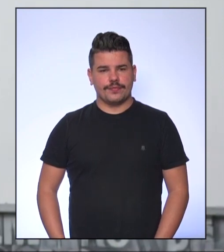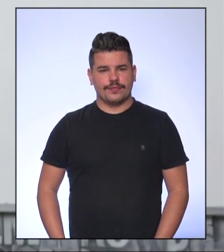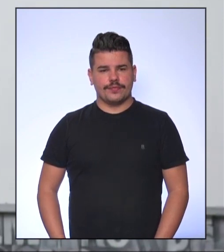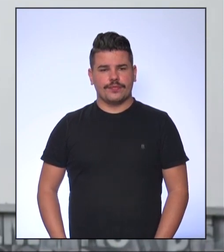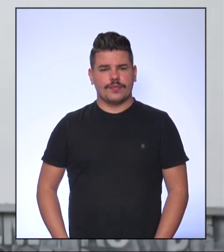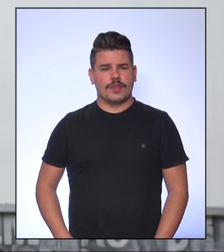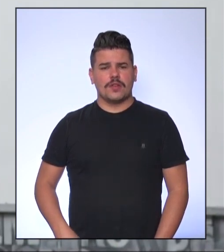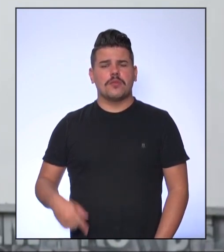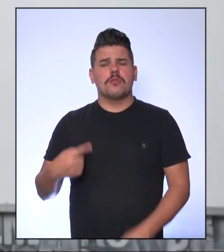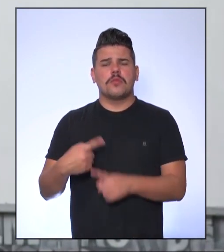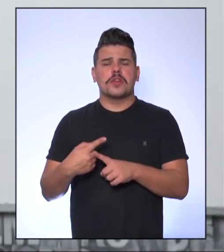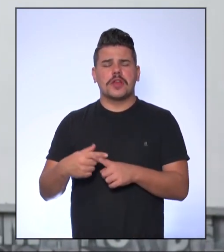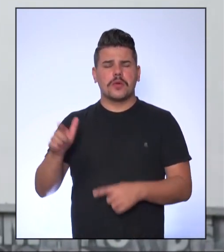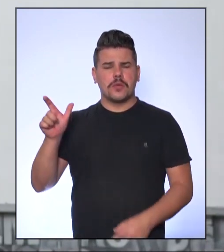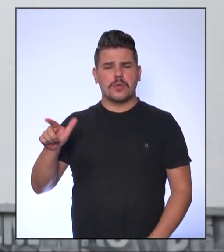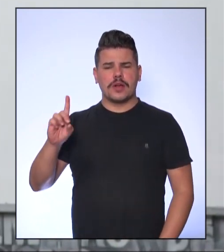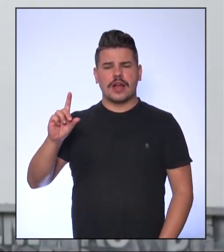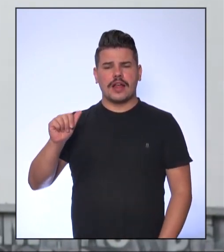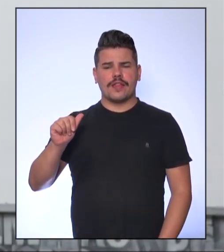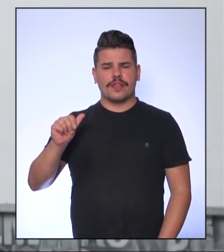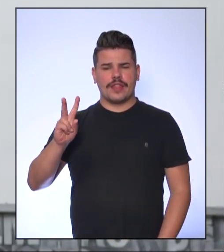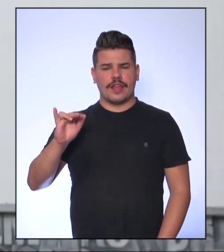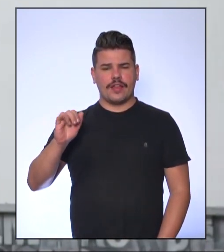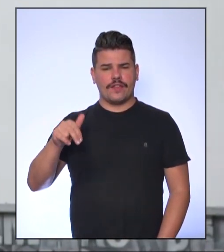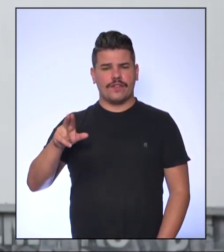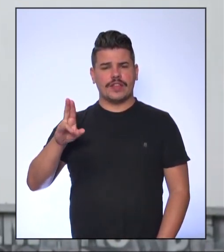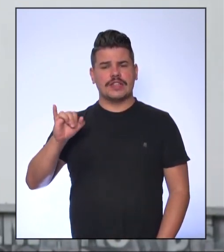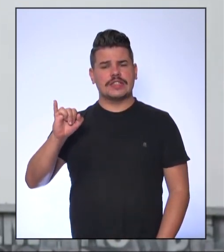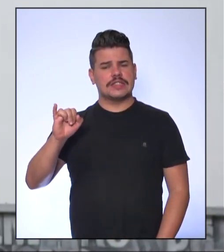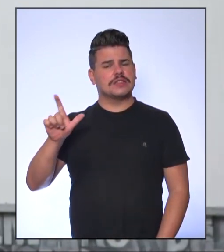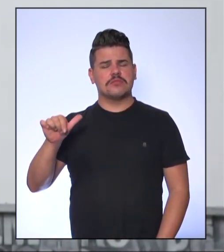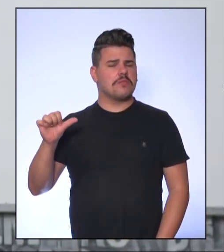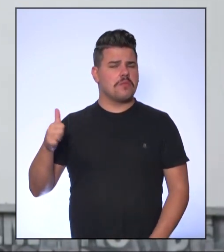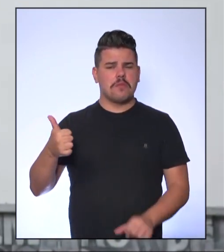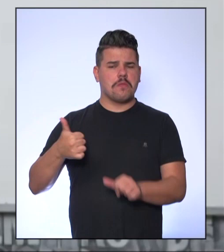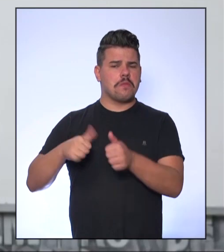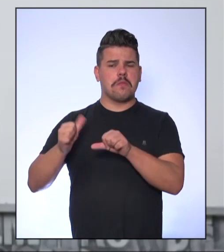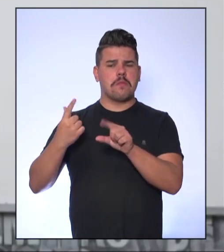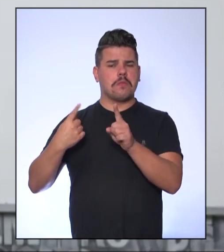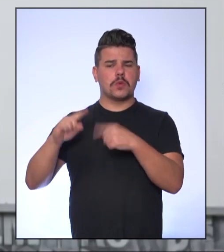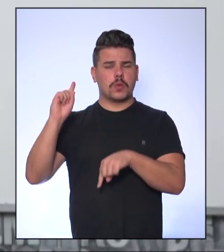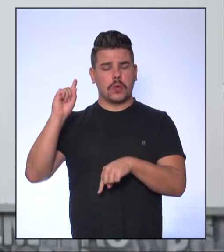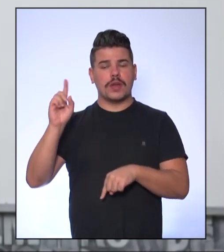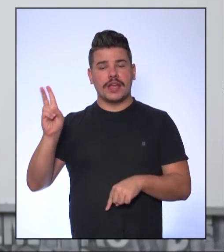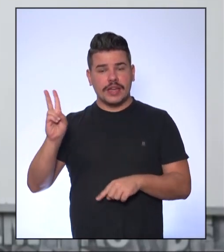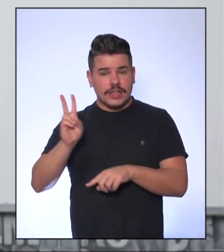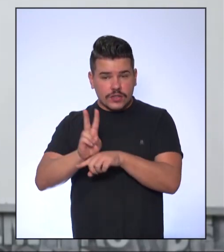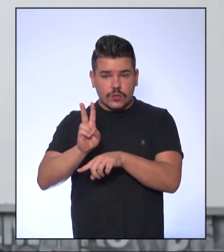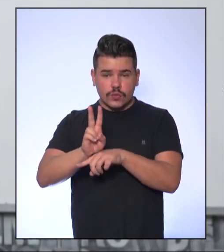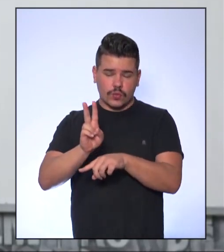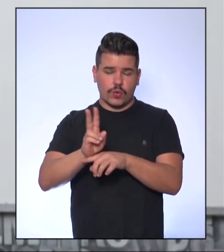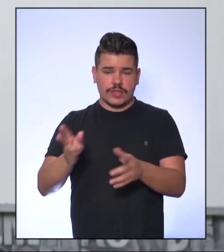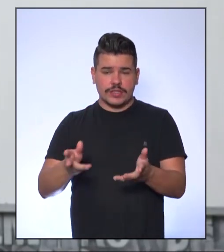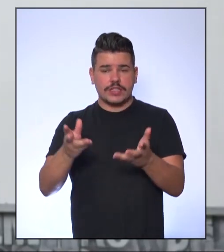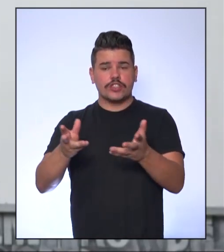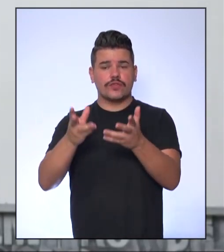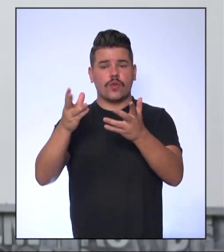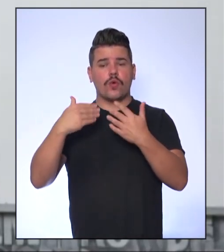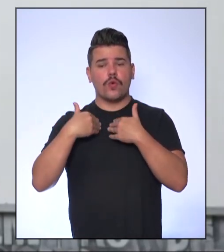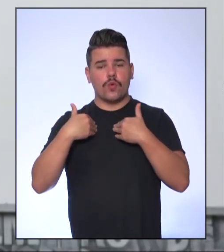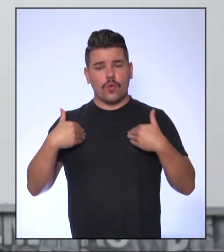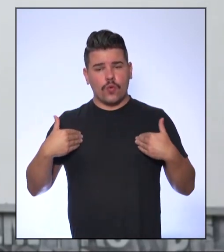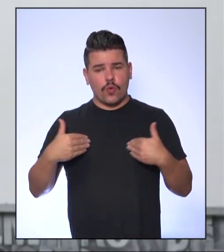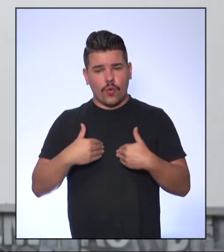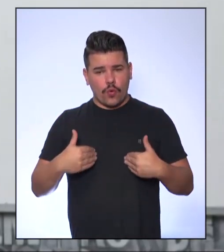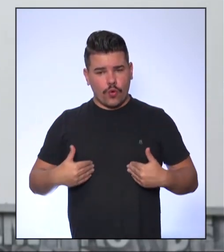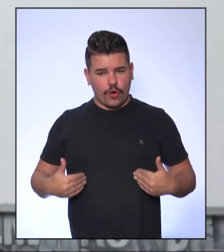O que o Da Vinci trouxe de inovação? A valorização do corpo, Aí nós temos que